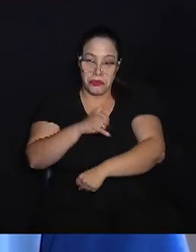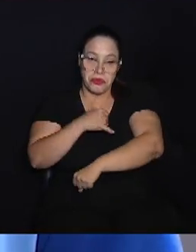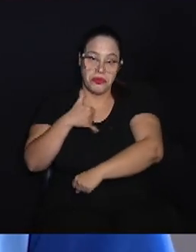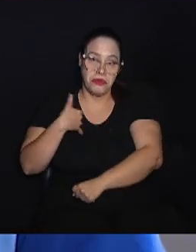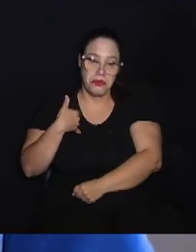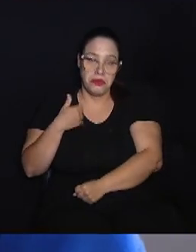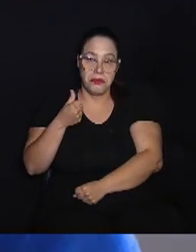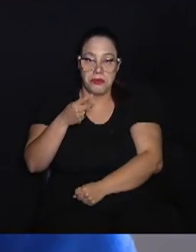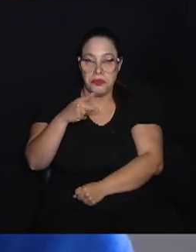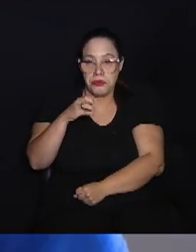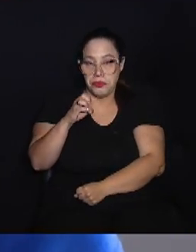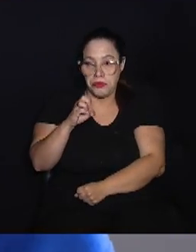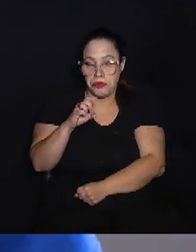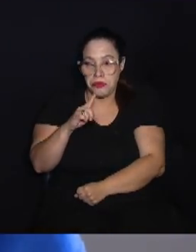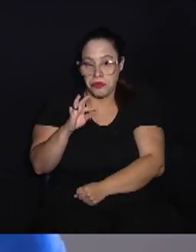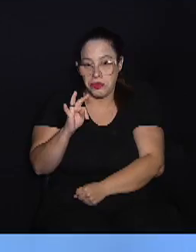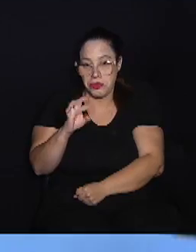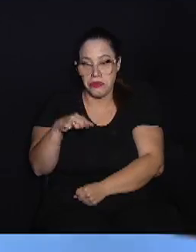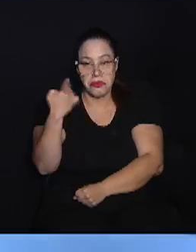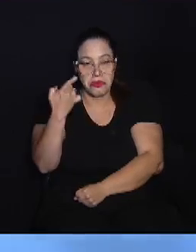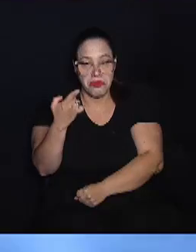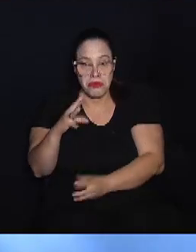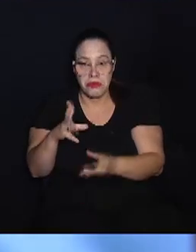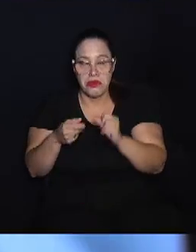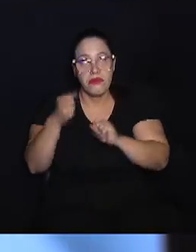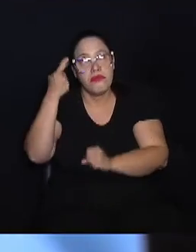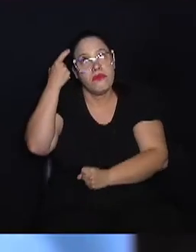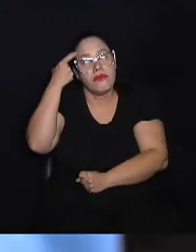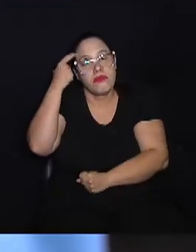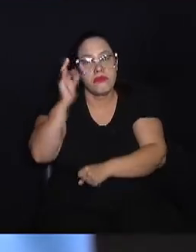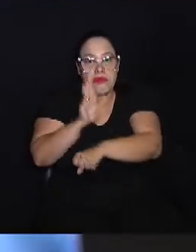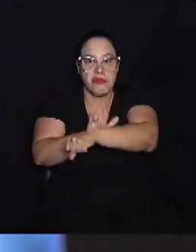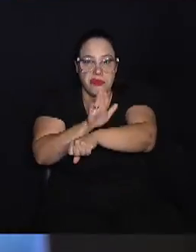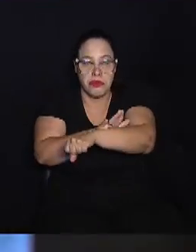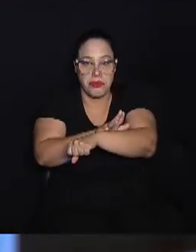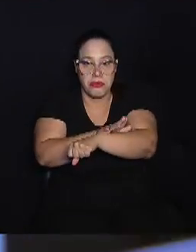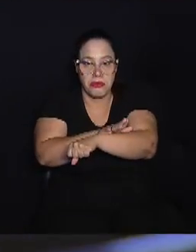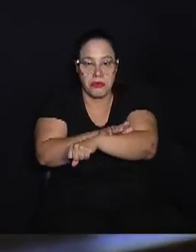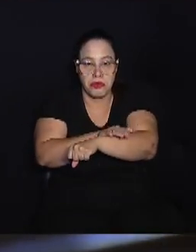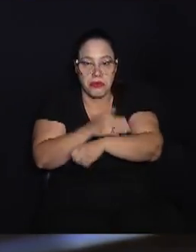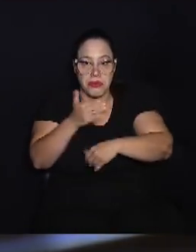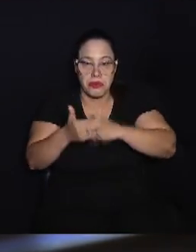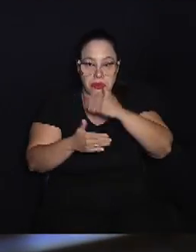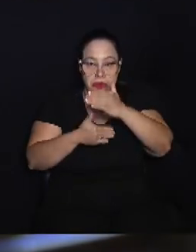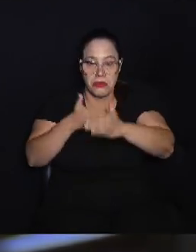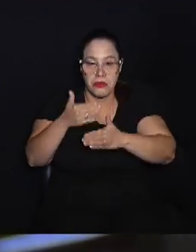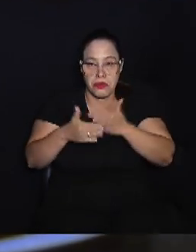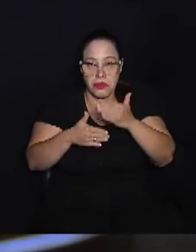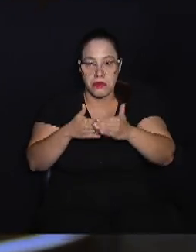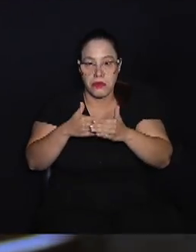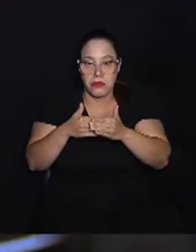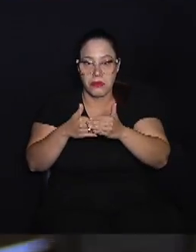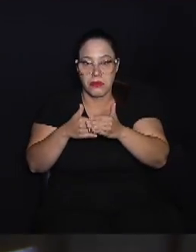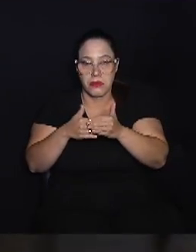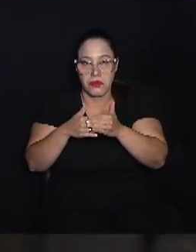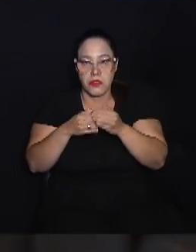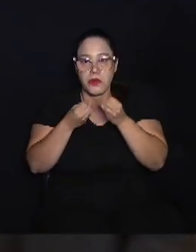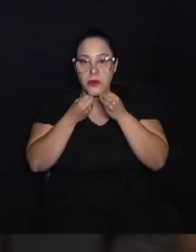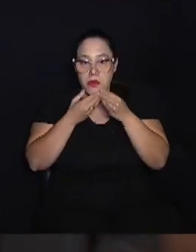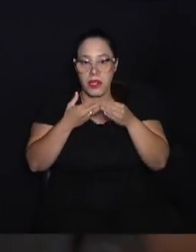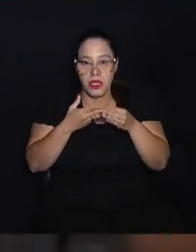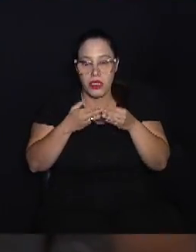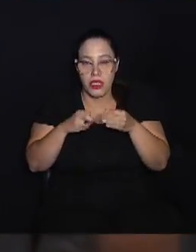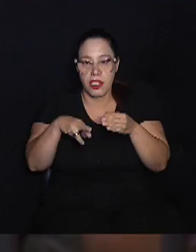garrafa PET e outros recicláveis, teve a ideia de ajudar a natureza e reproduzir um sistema de armas do bem que dispara